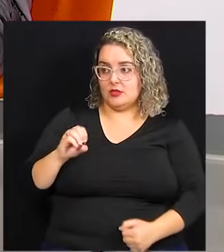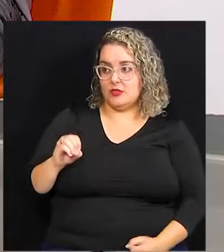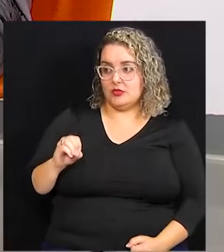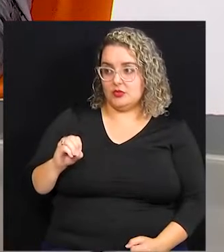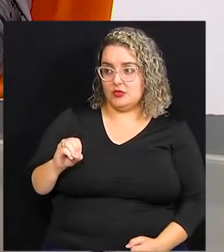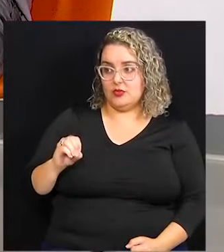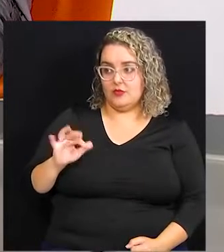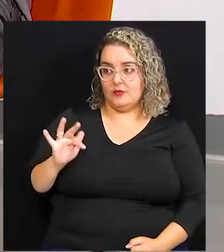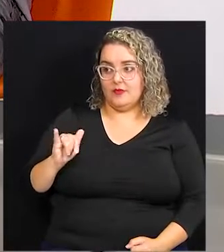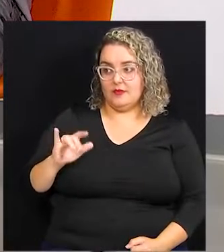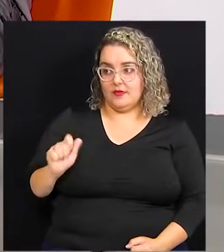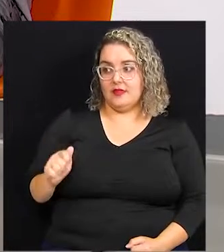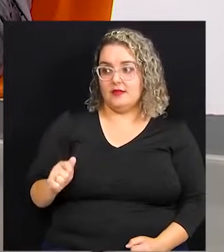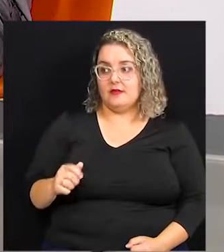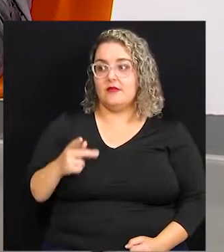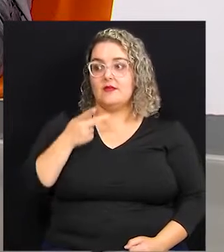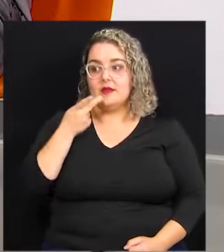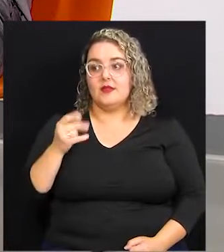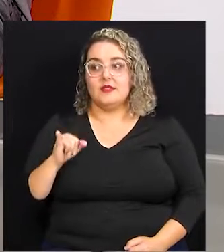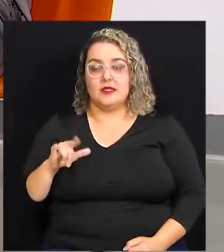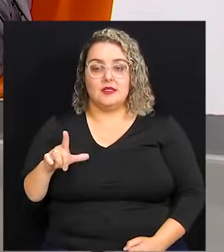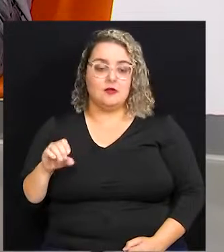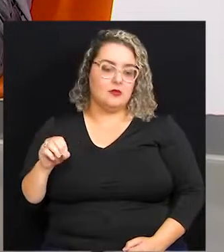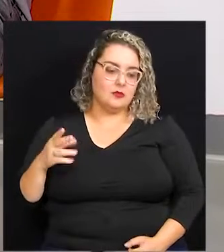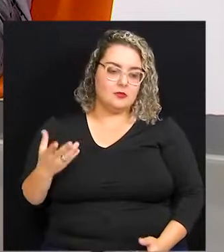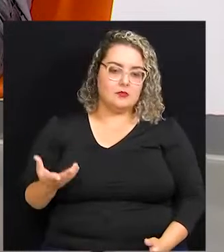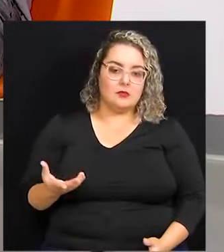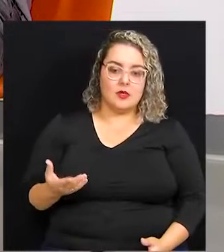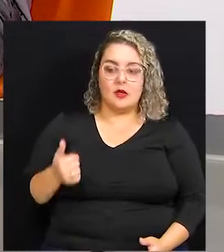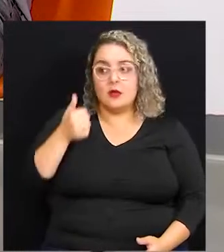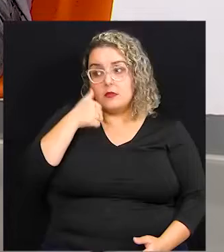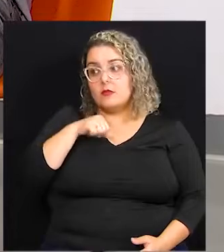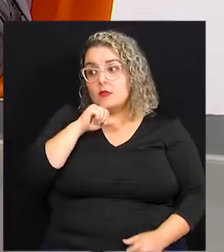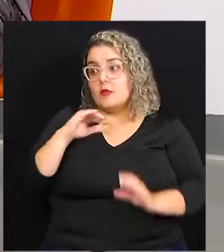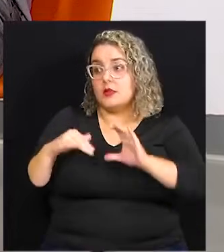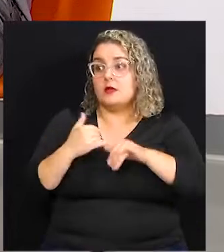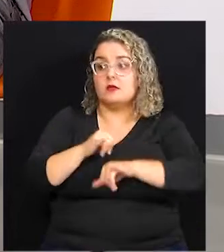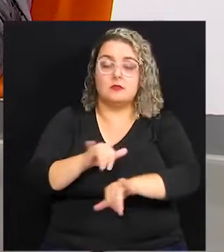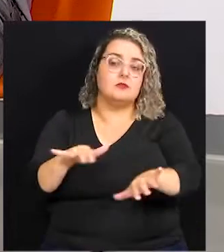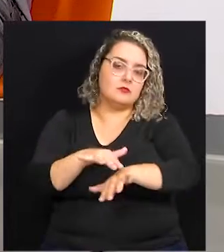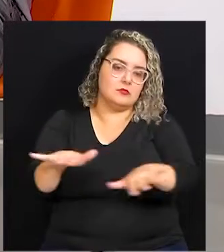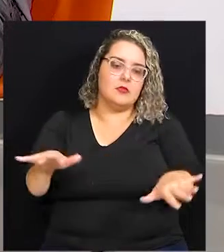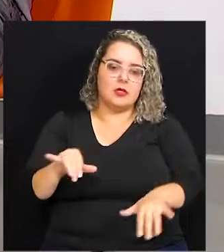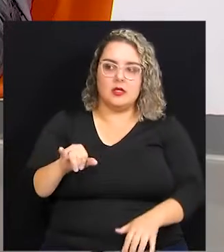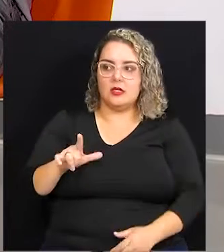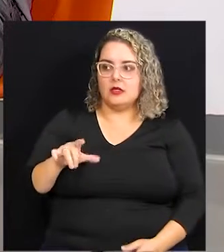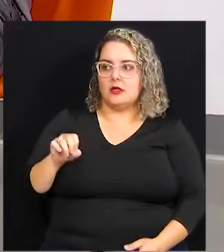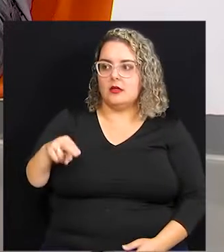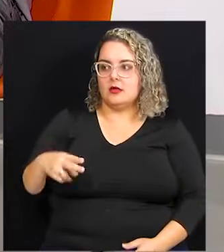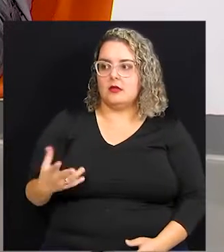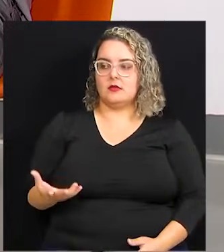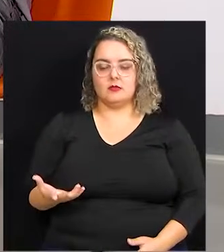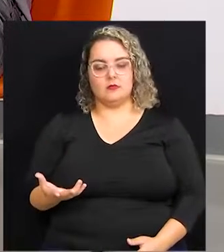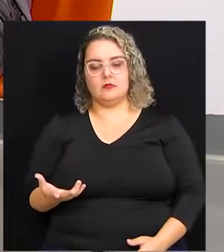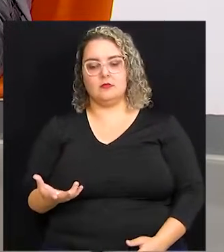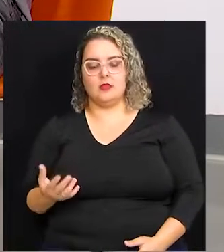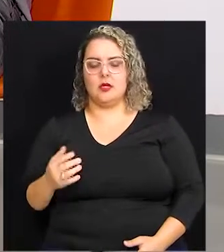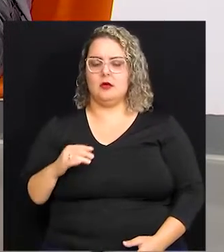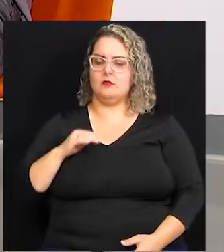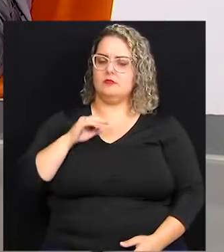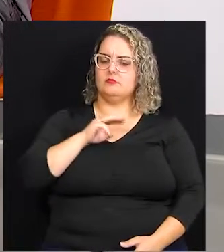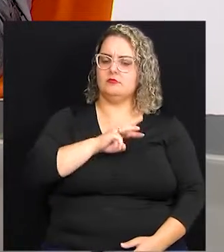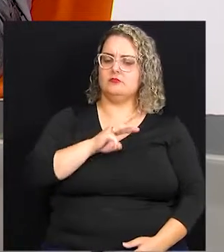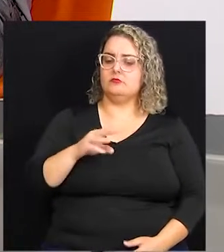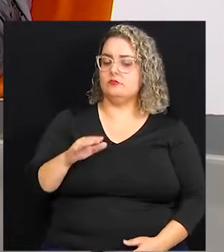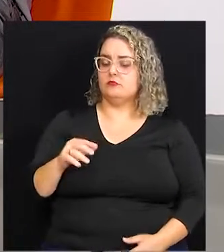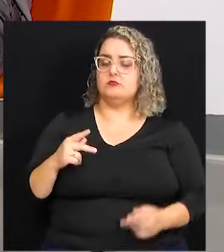Ela mandou uma mensagem pra mim no WhatsApp falando da Ilum. Falou, minha mãe me mandou, divulga aí pro pessoal que quer entrar na Ilum. Na hora que eu entrei assim no